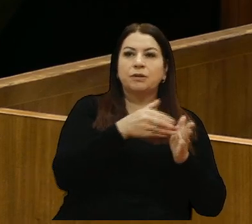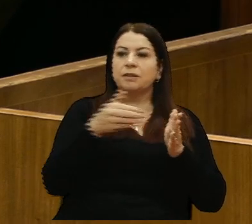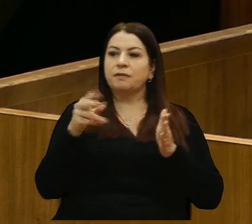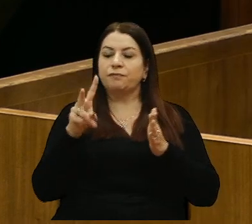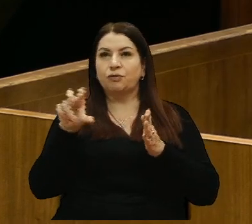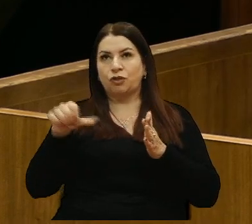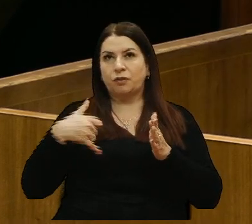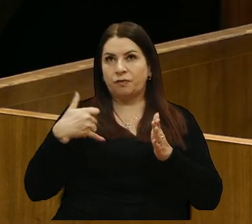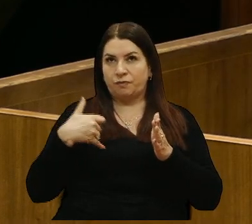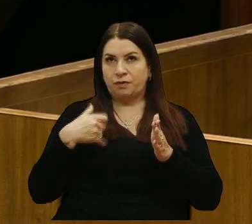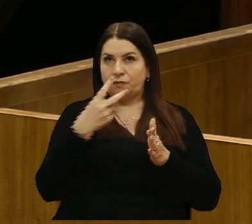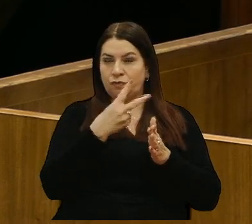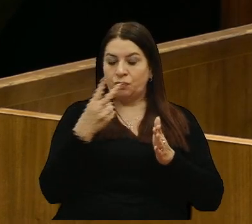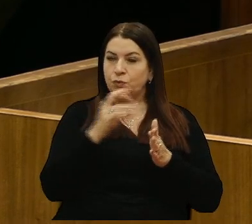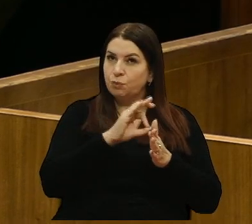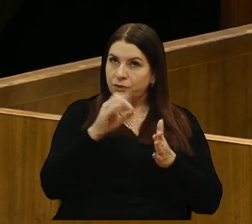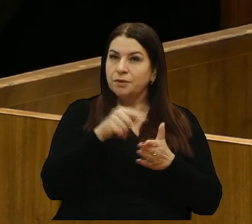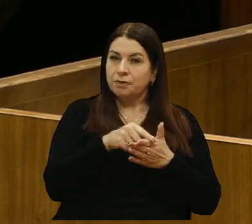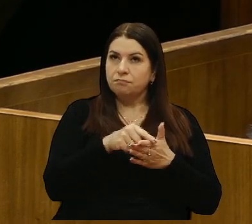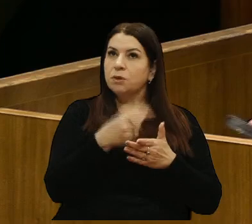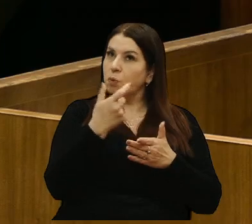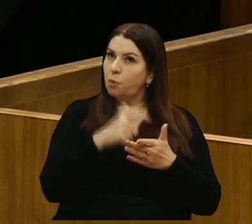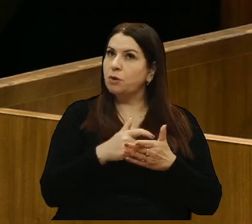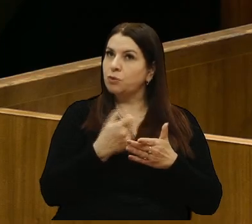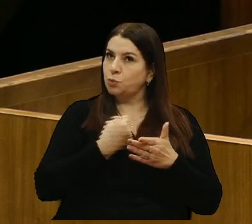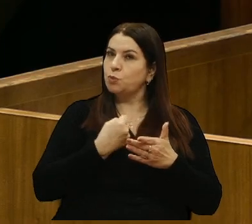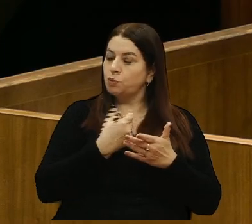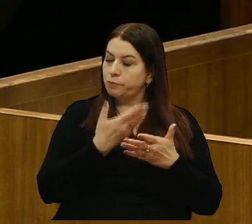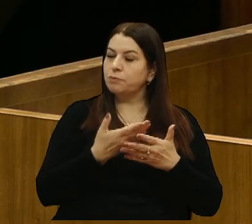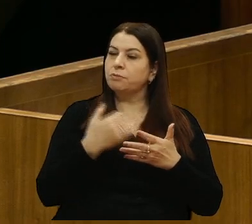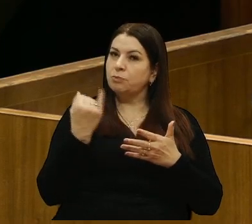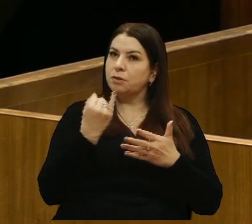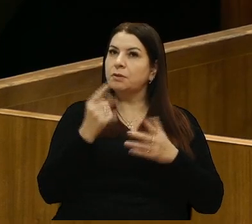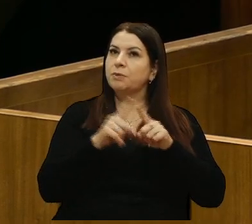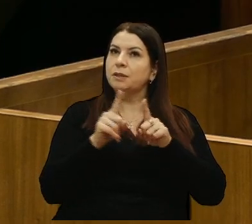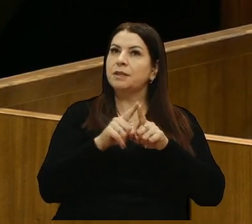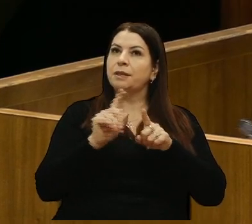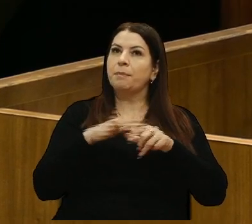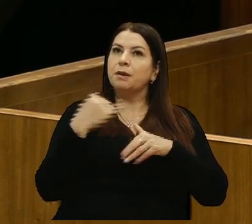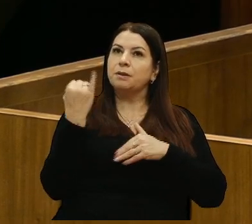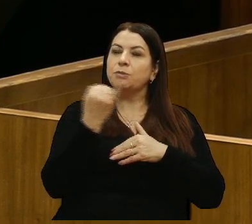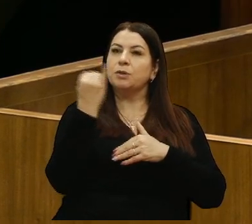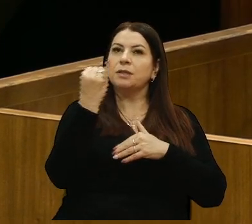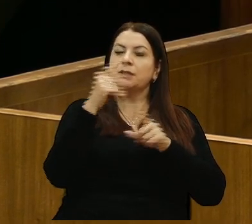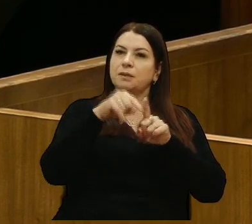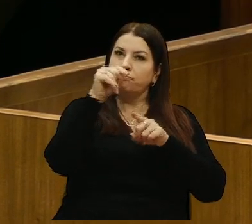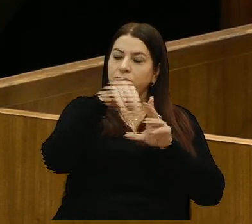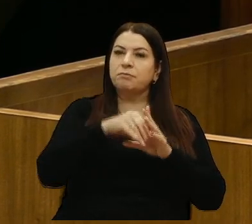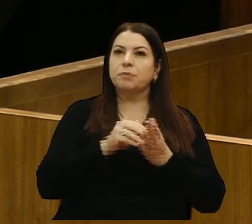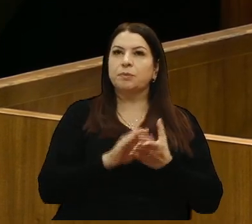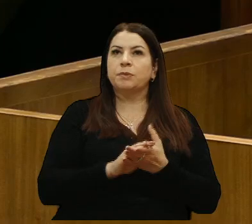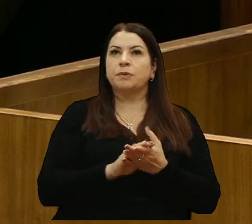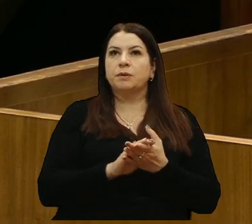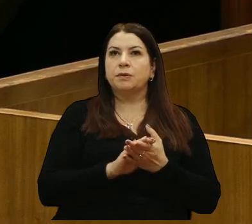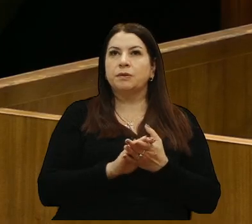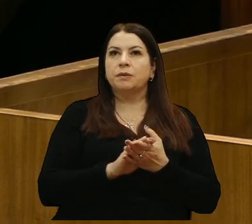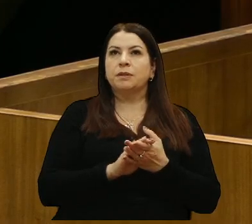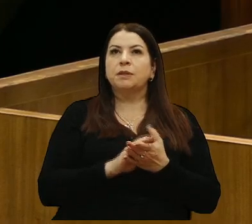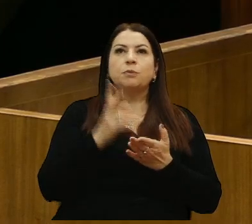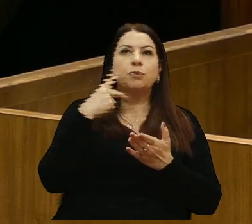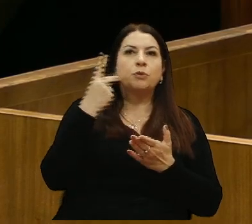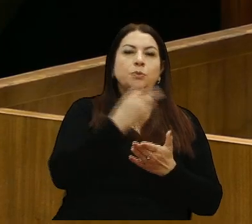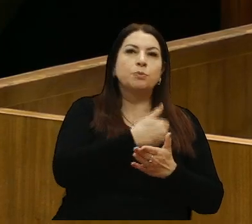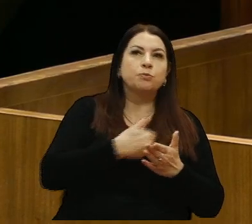anos. 22%, eu acho que é número suficiente para que a gente consiga ter mais relevância e mais importância, tanto nas